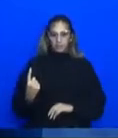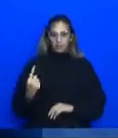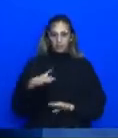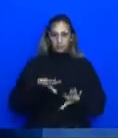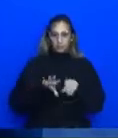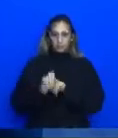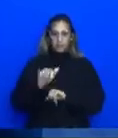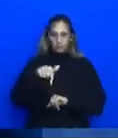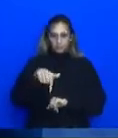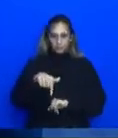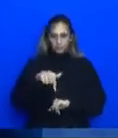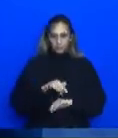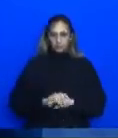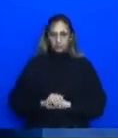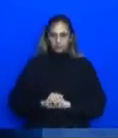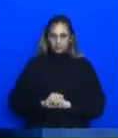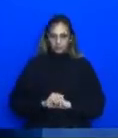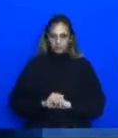7.